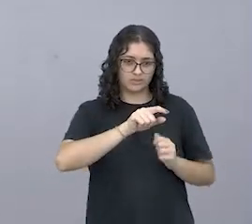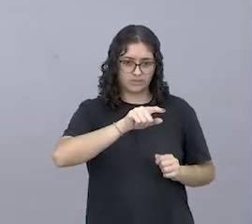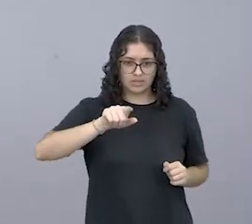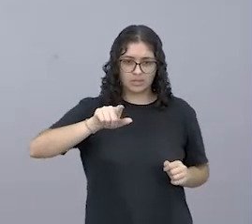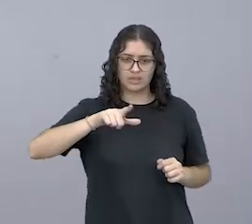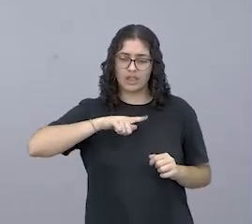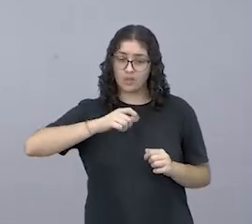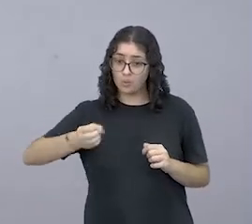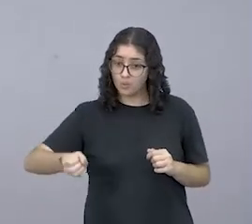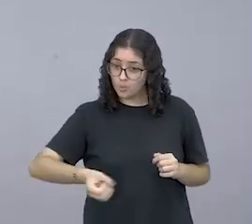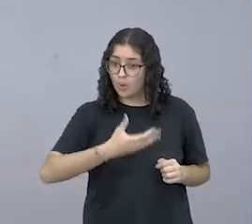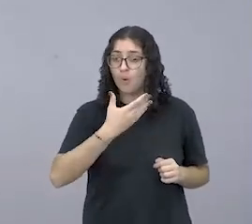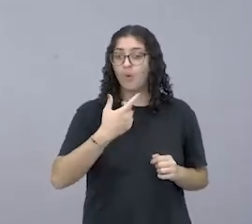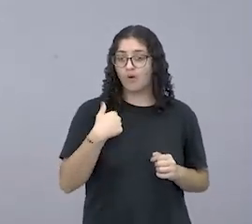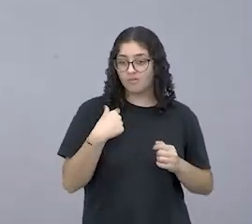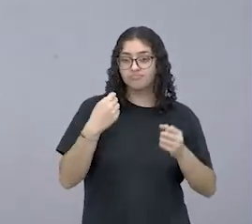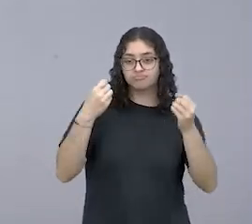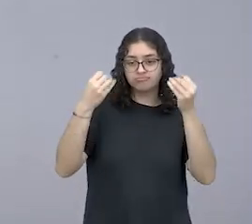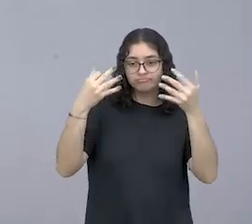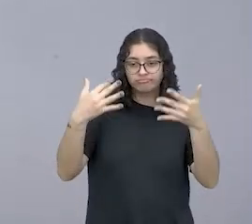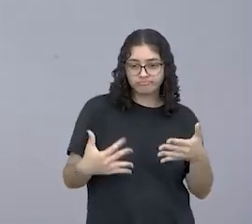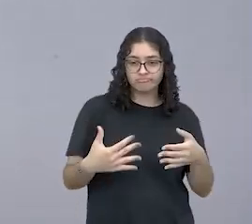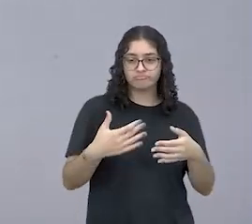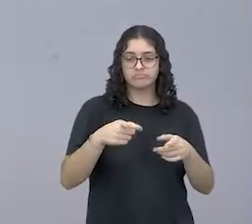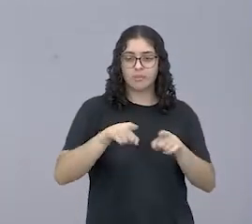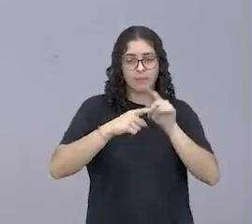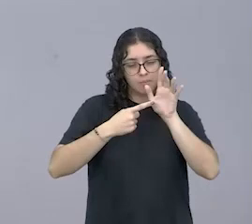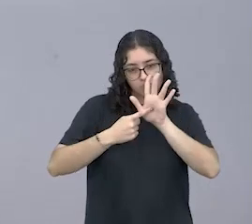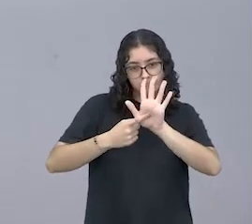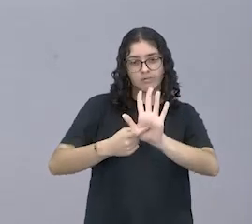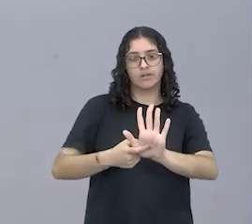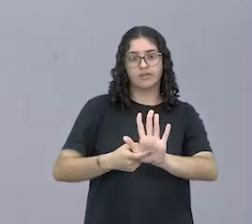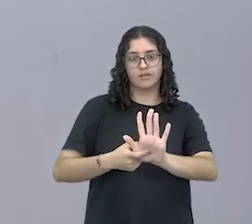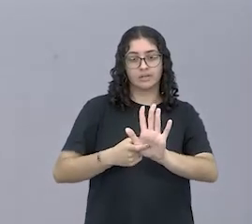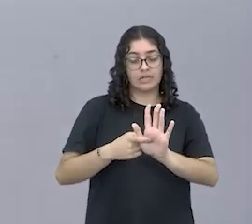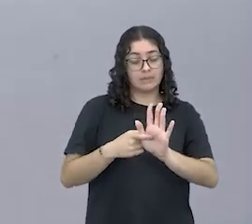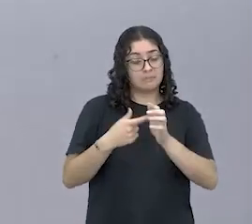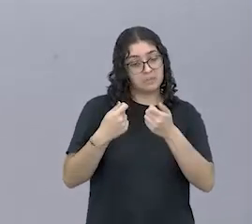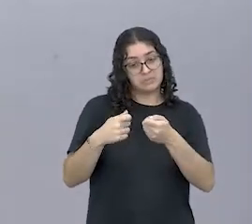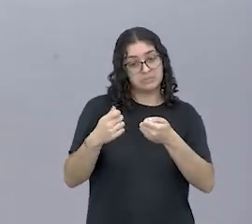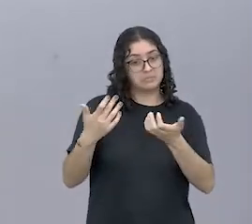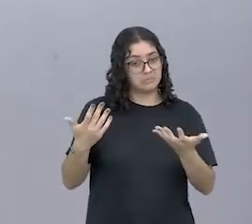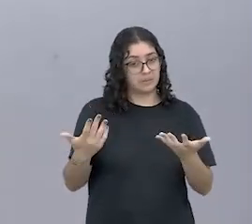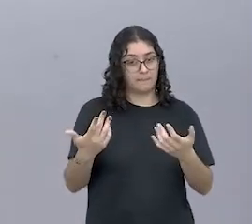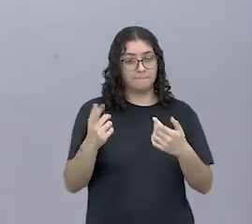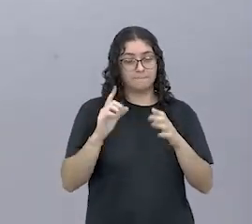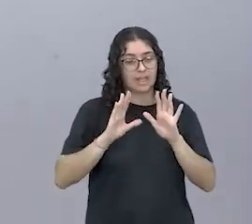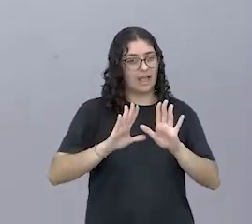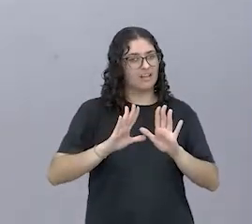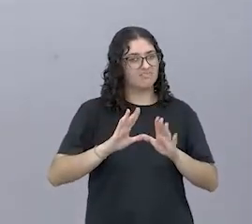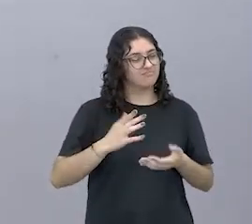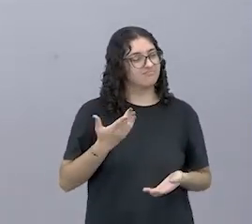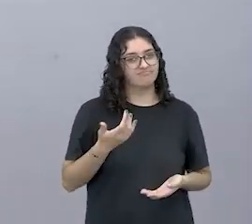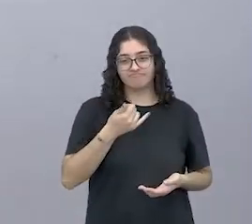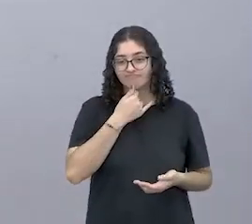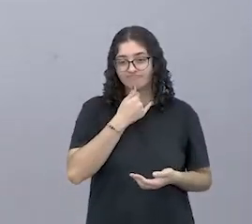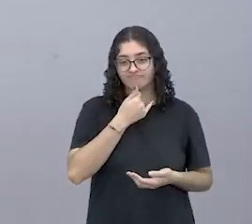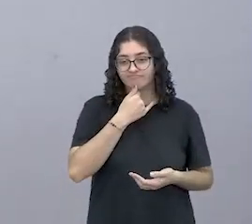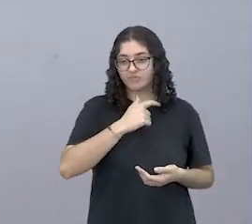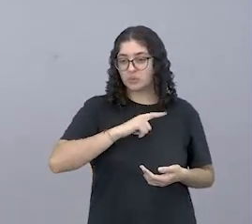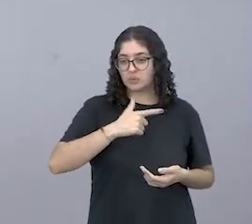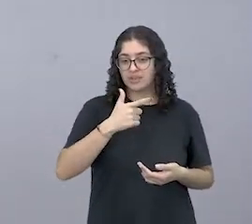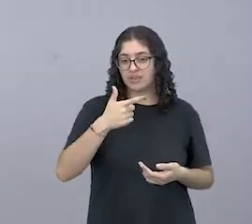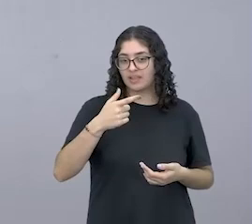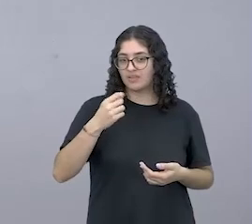novidade, a gente traz, a gente fala e a gente mostra, se for o caso. Mas realmente, infelizmente, eu não tenho